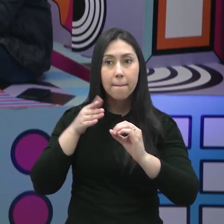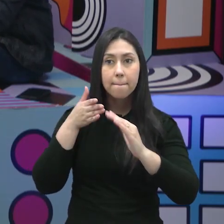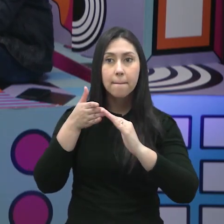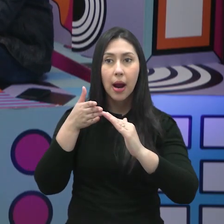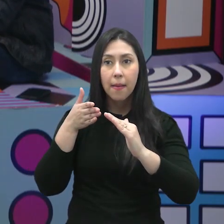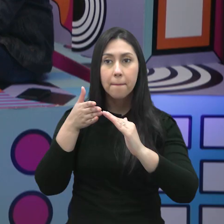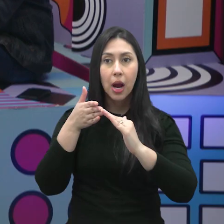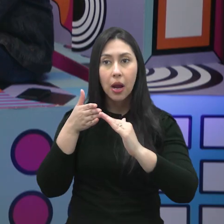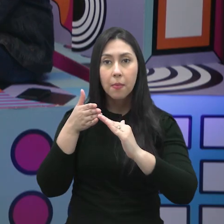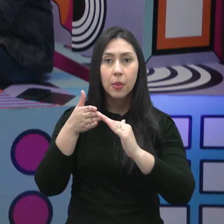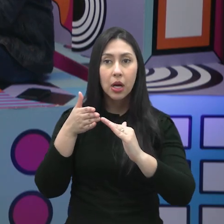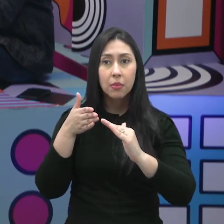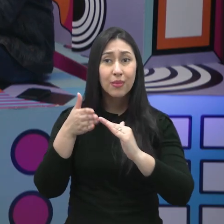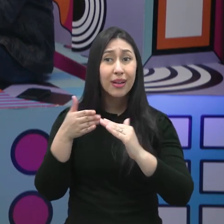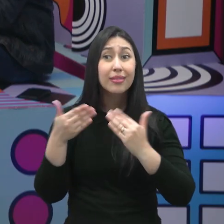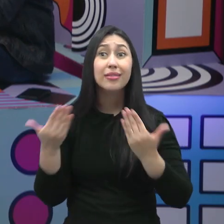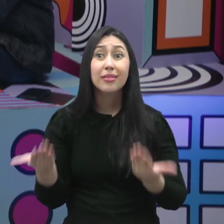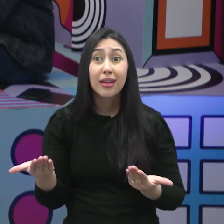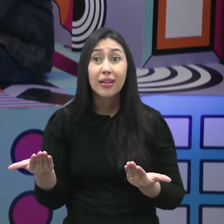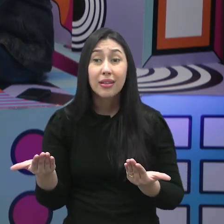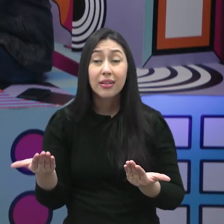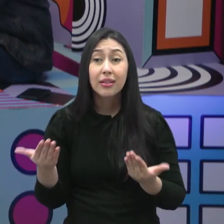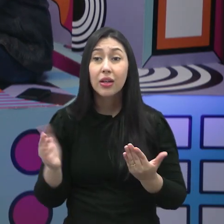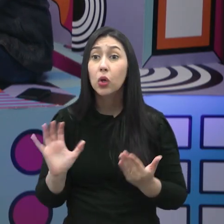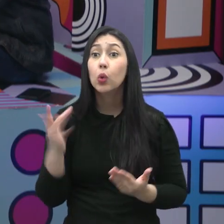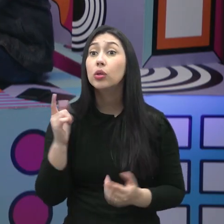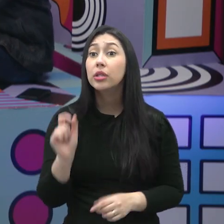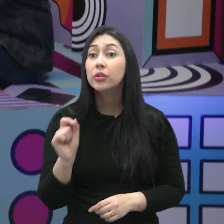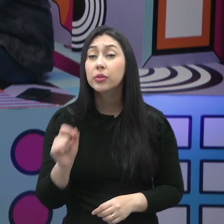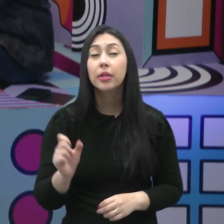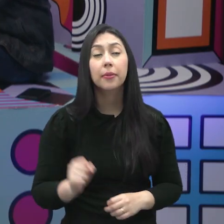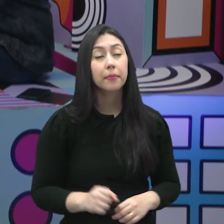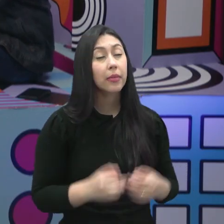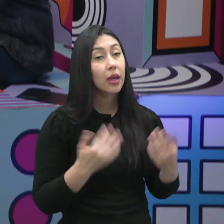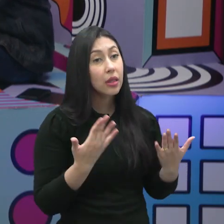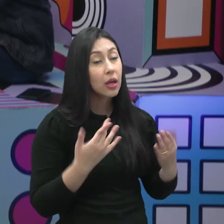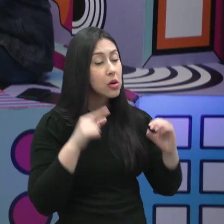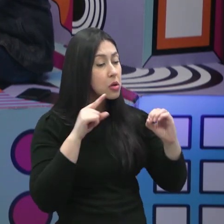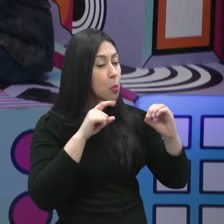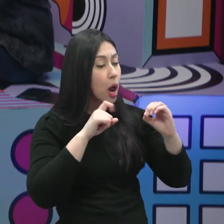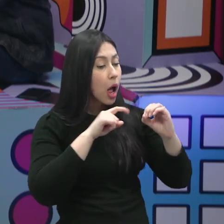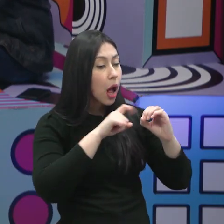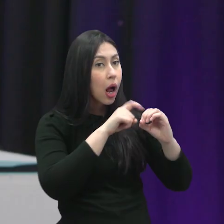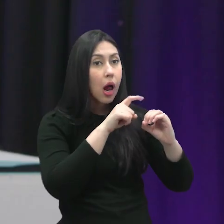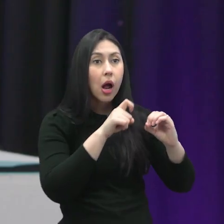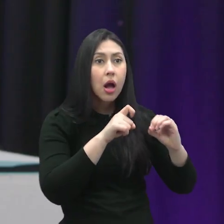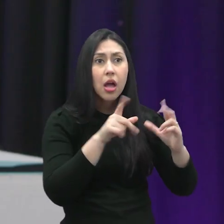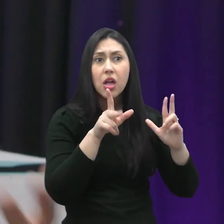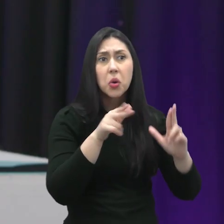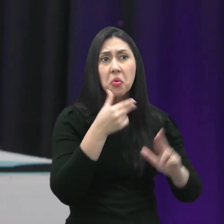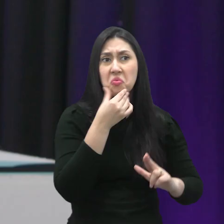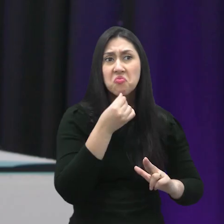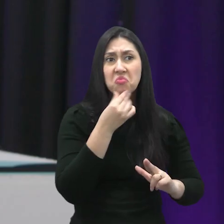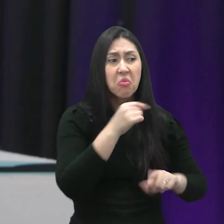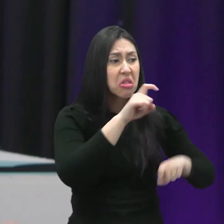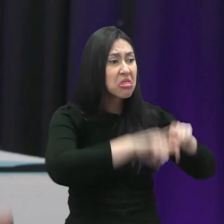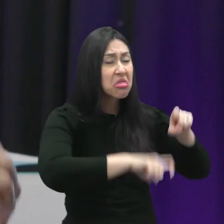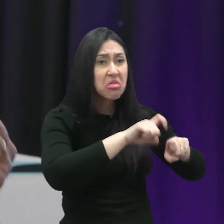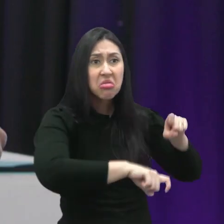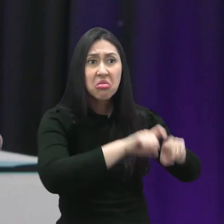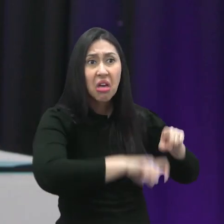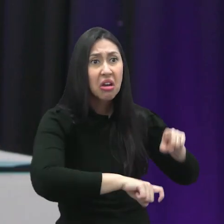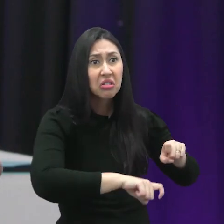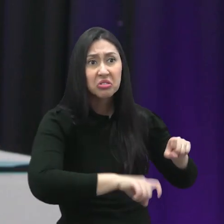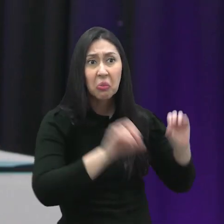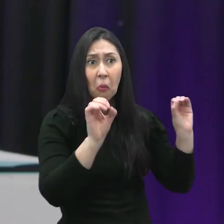sair a cada ejaculação. O que acontece com esse espermatozoide que fica no organismo? Perfeito. Os espermatozoides, assim como aquele homem que não tem relações sexuais,